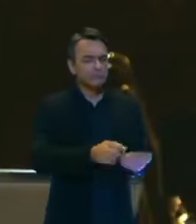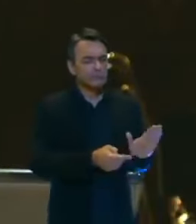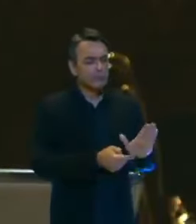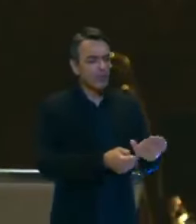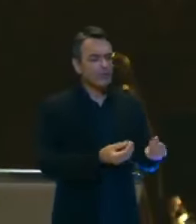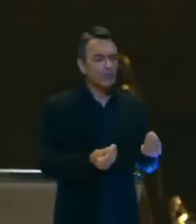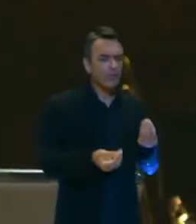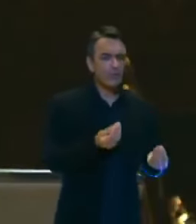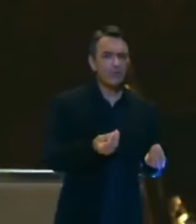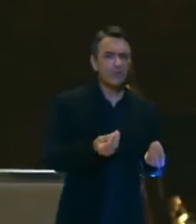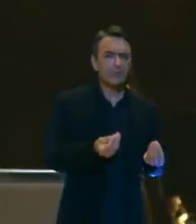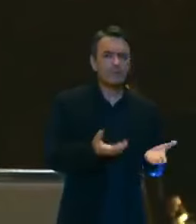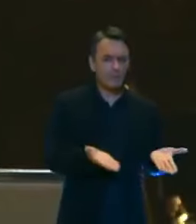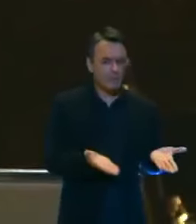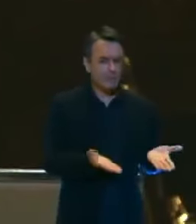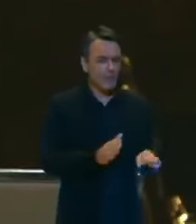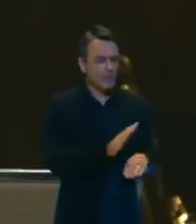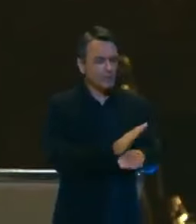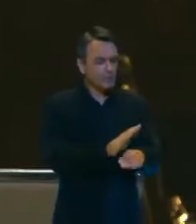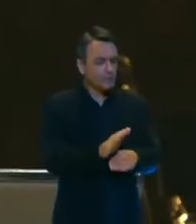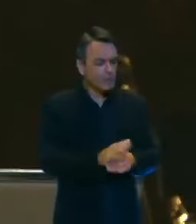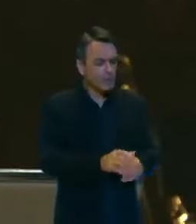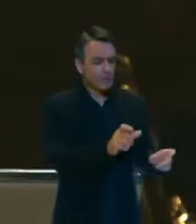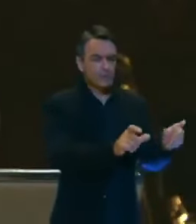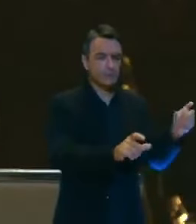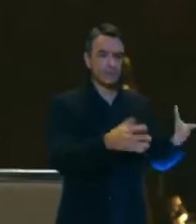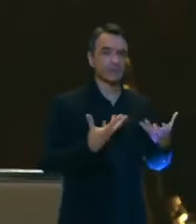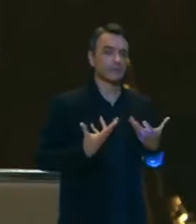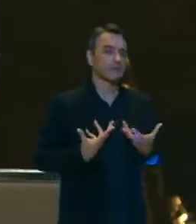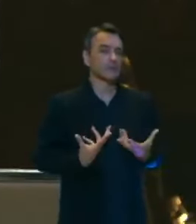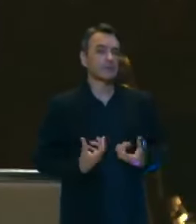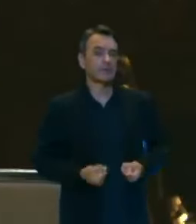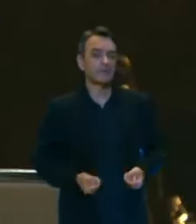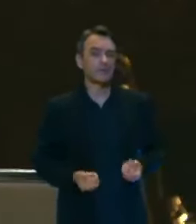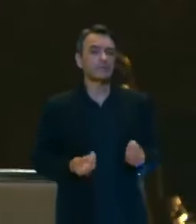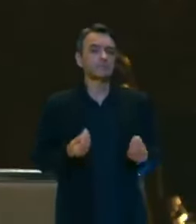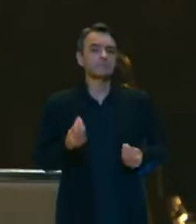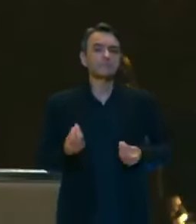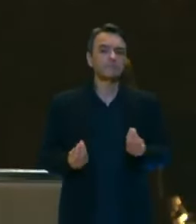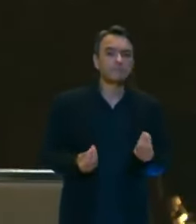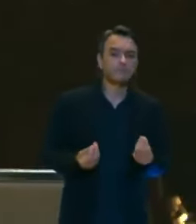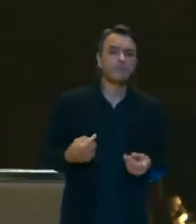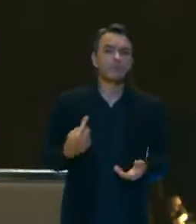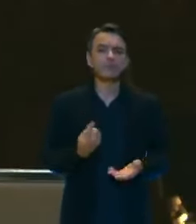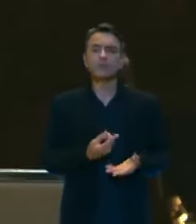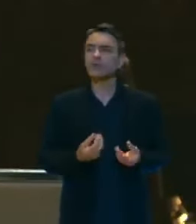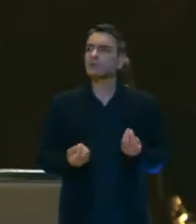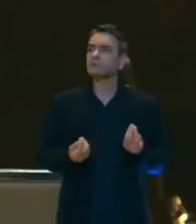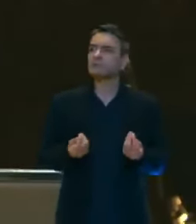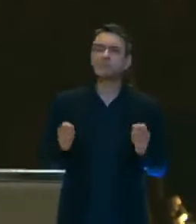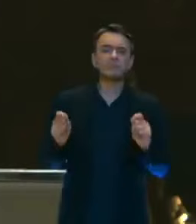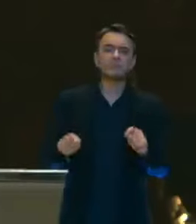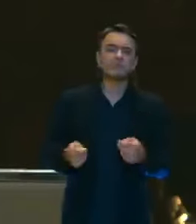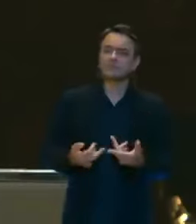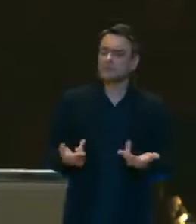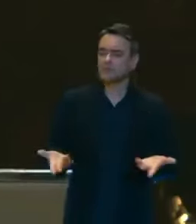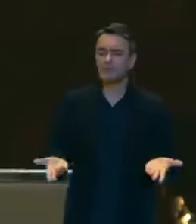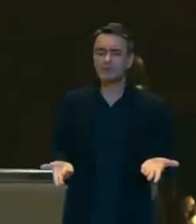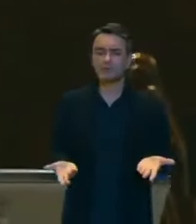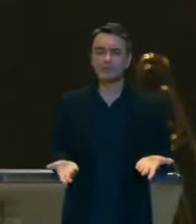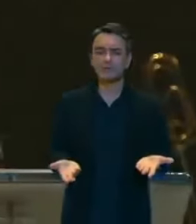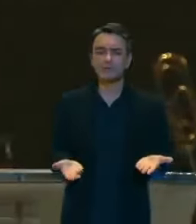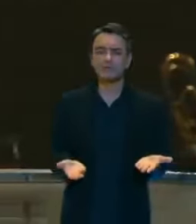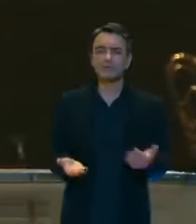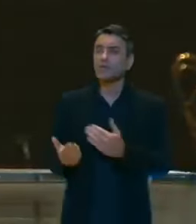tratamento de Deus para os cansados? Quais os recursos que podemos acessar em Deus que podem